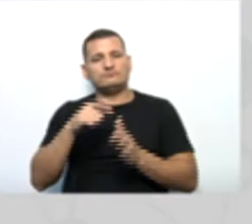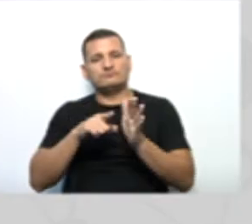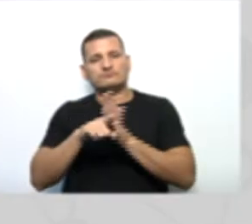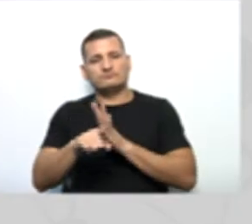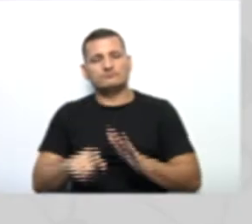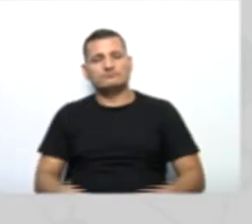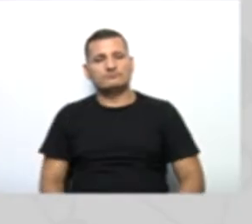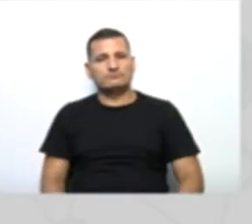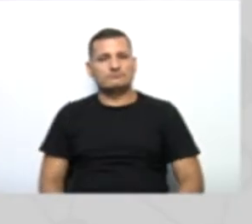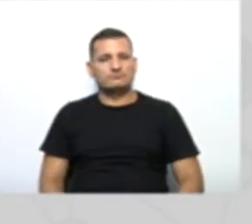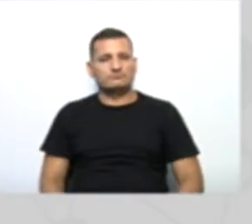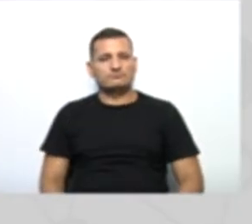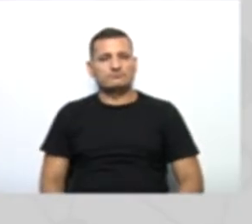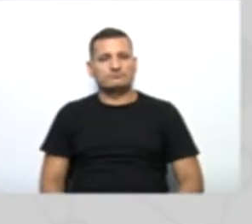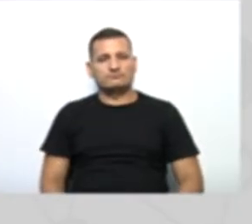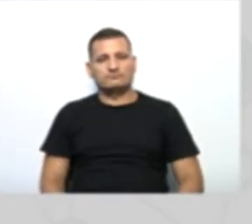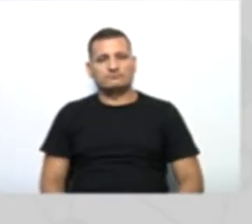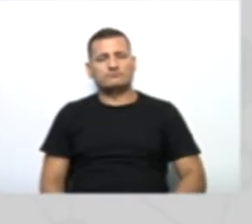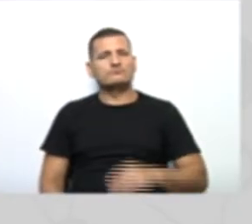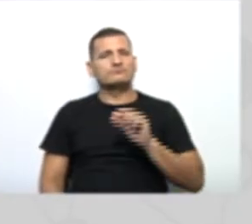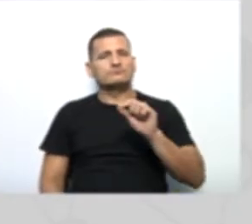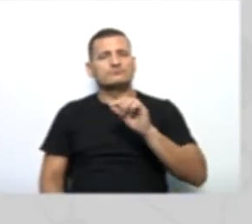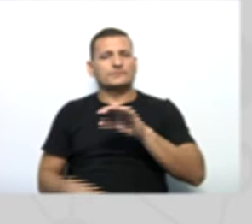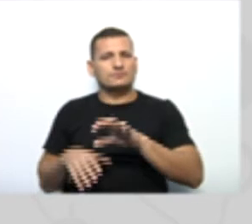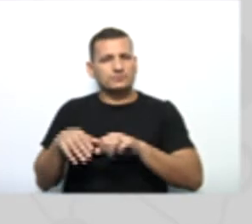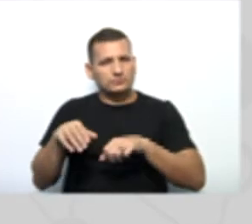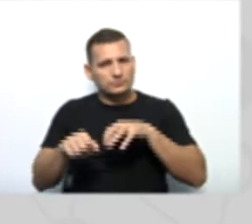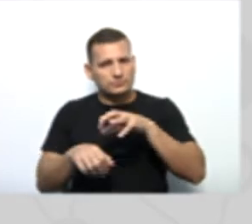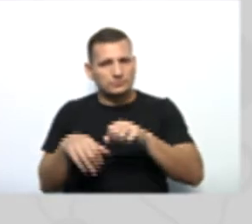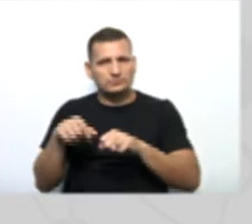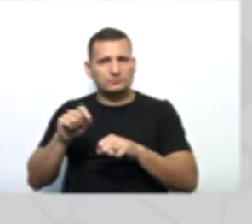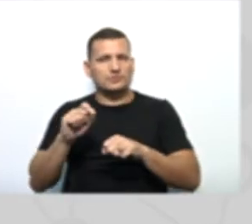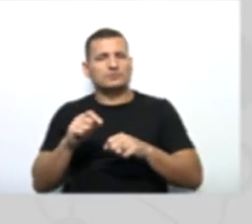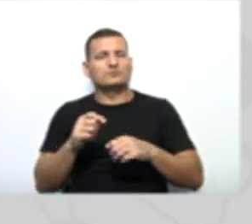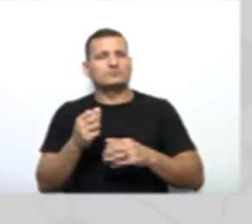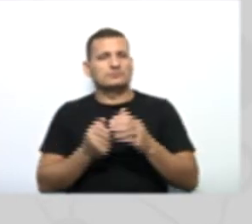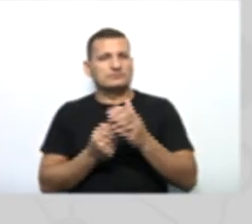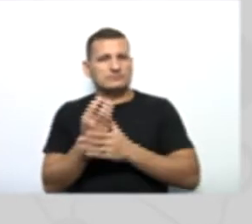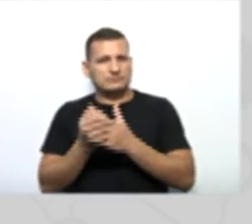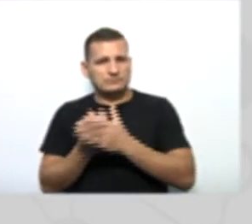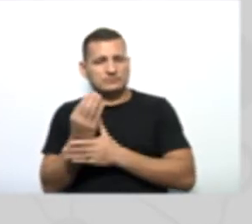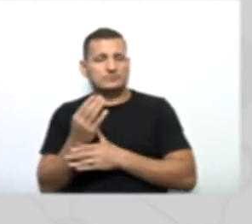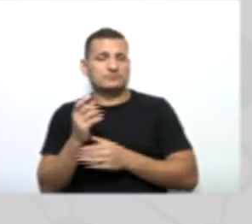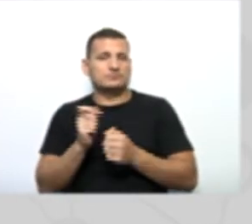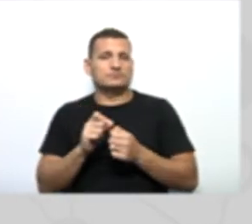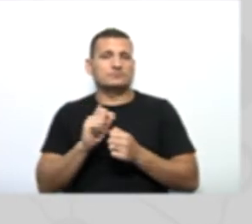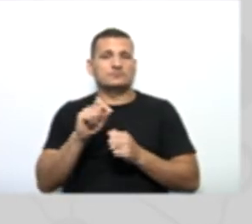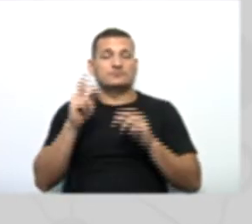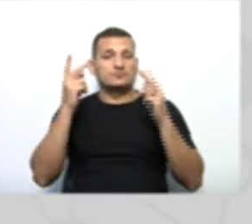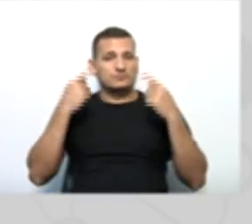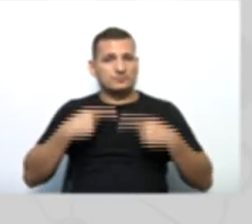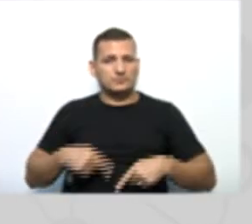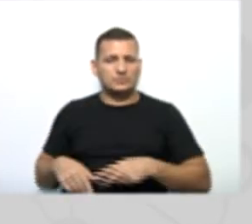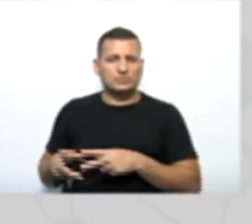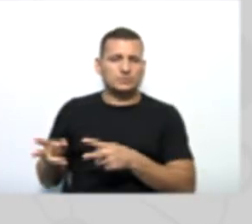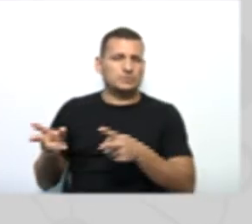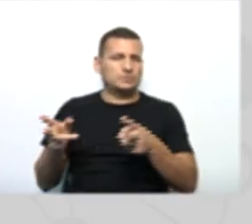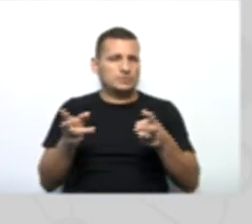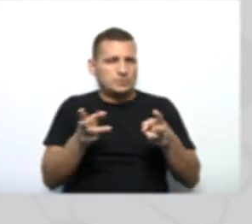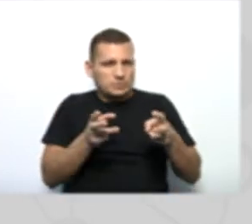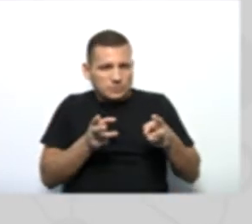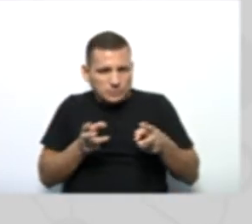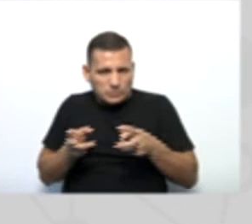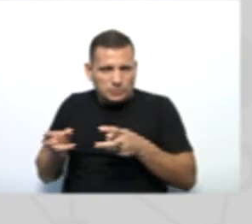Alberto? Vamos lá. A busca desenfreada pela produção fez com que o ser humano passasse a explorar intensamente